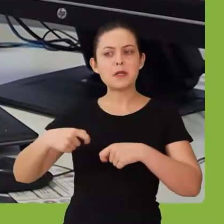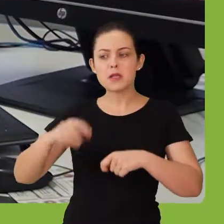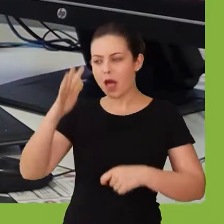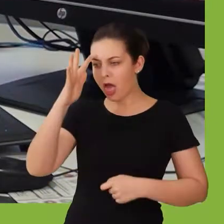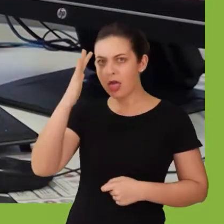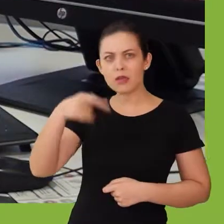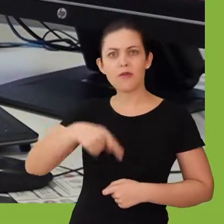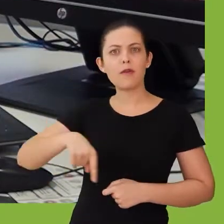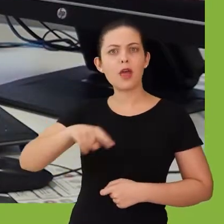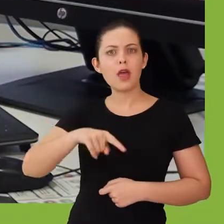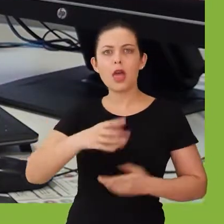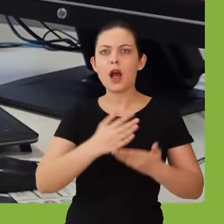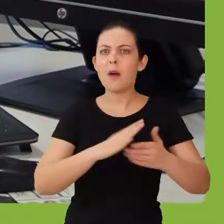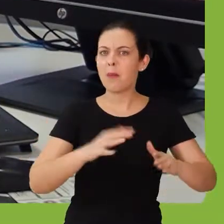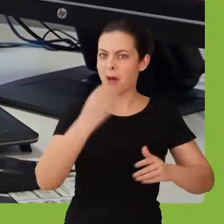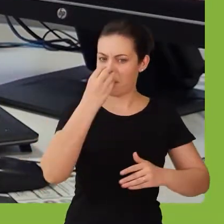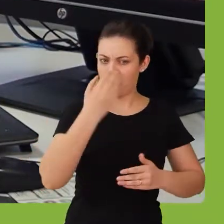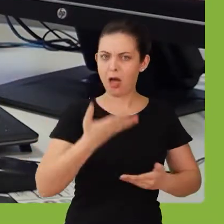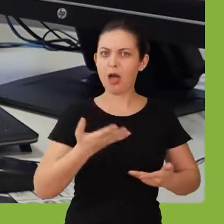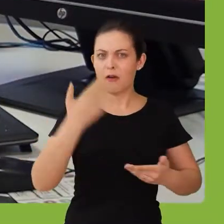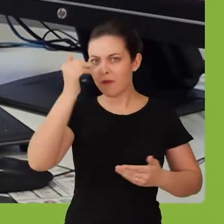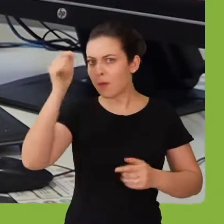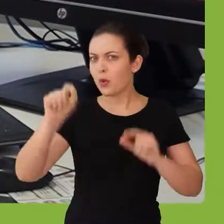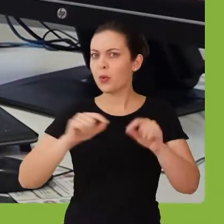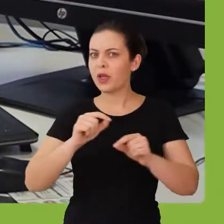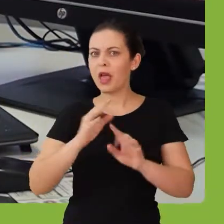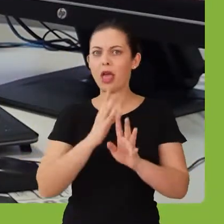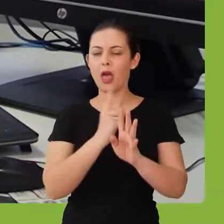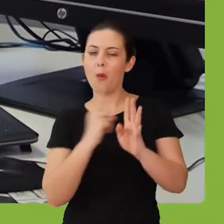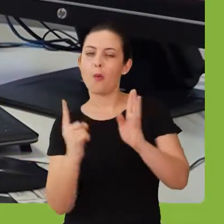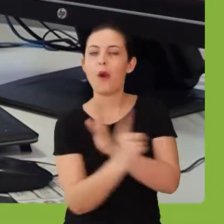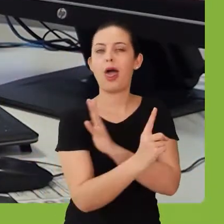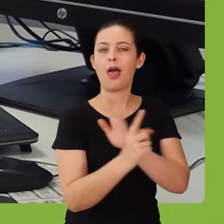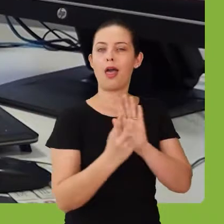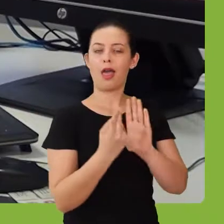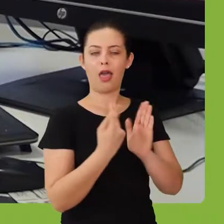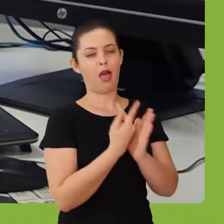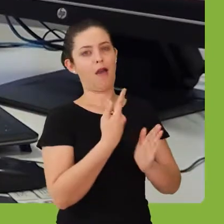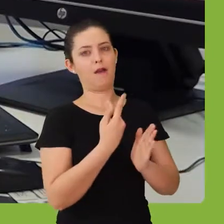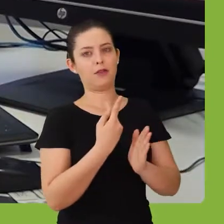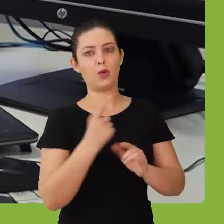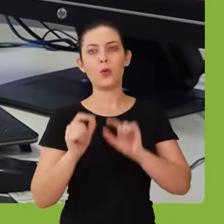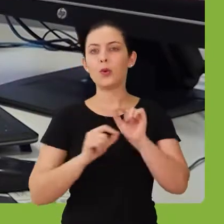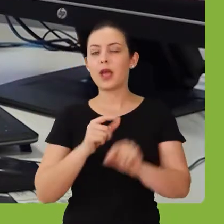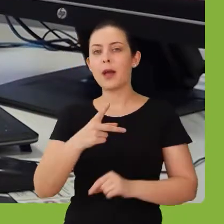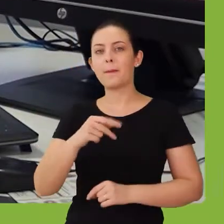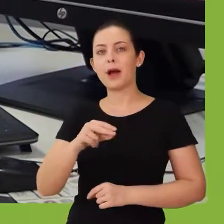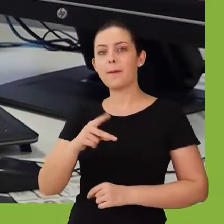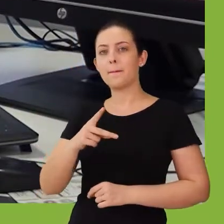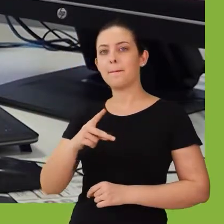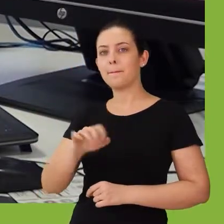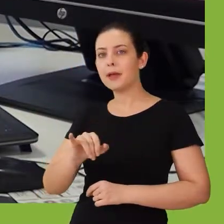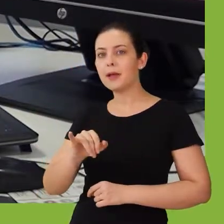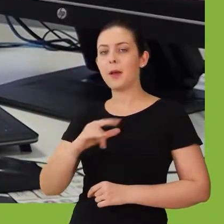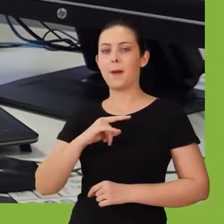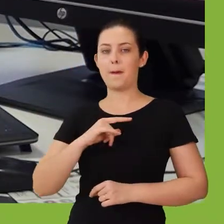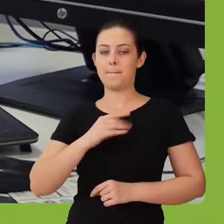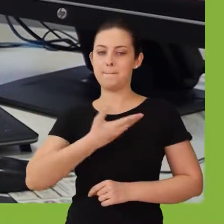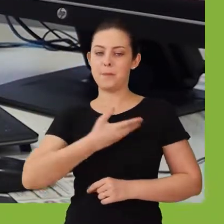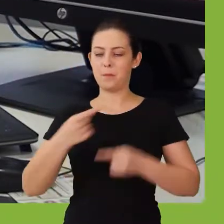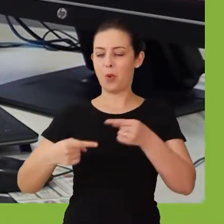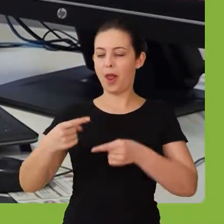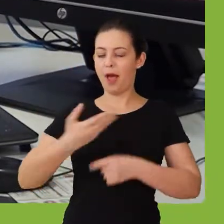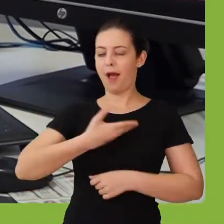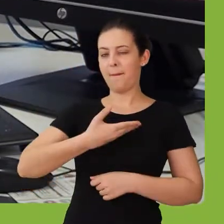para acabar com os famosos fura-filas assim definidos pap o paciente amigo do político o